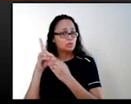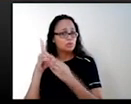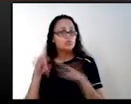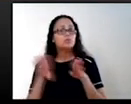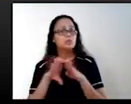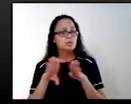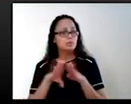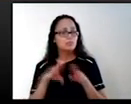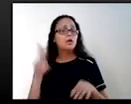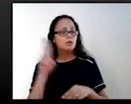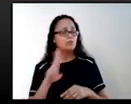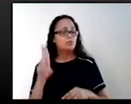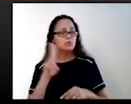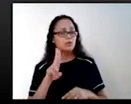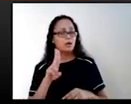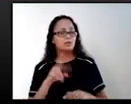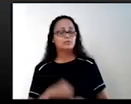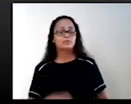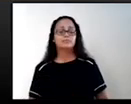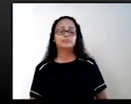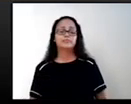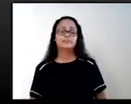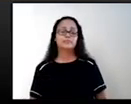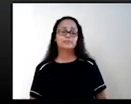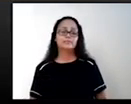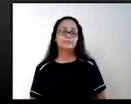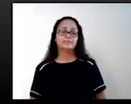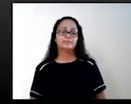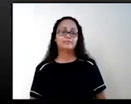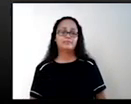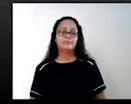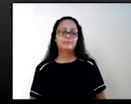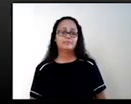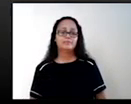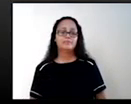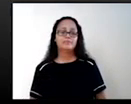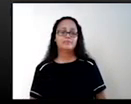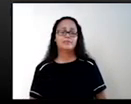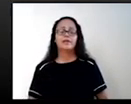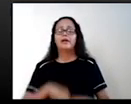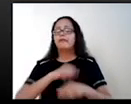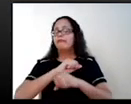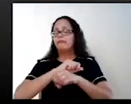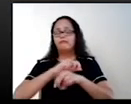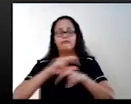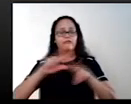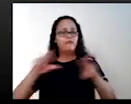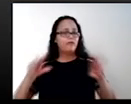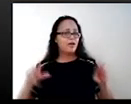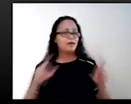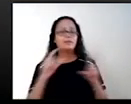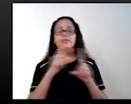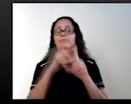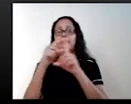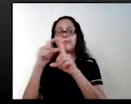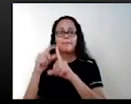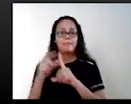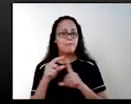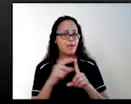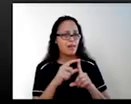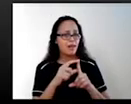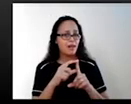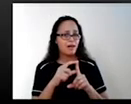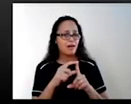indígenas usavam um tipo de tanga, tá? Além dessas, nós temos muitas, mas muitas palavras